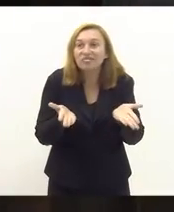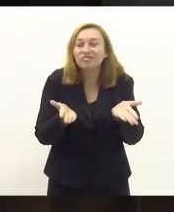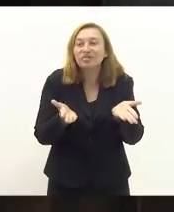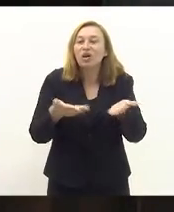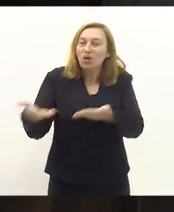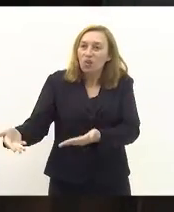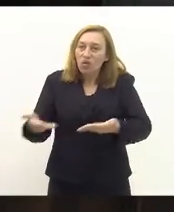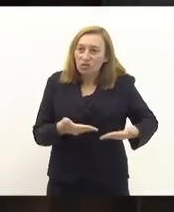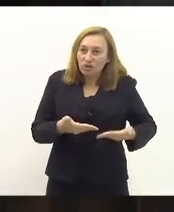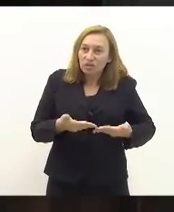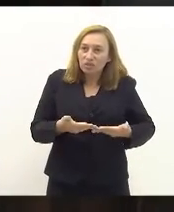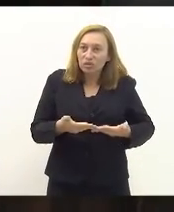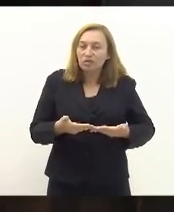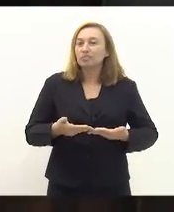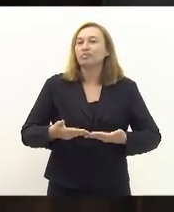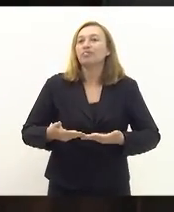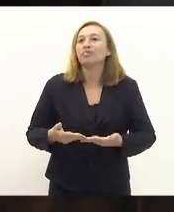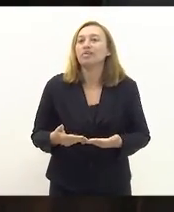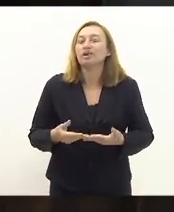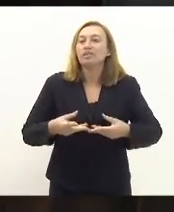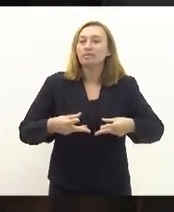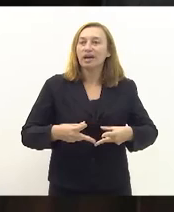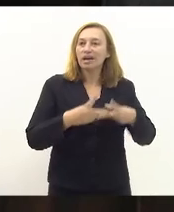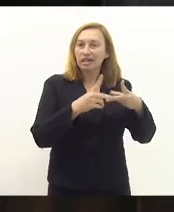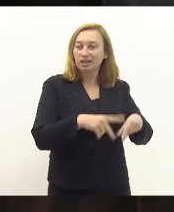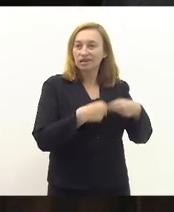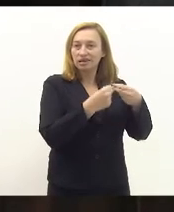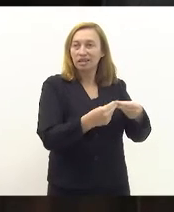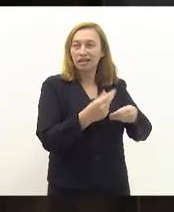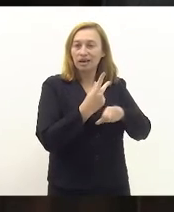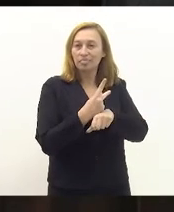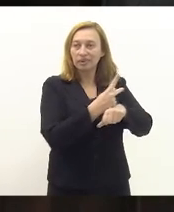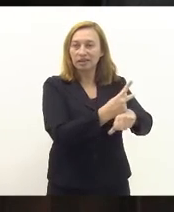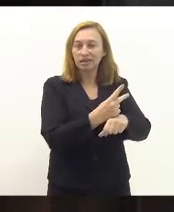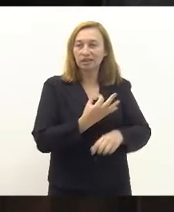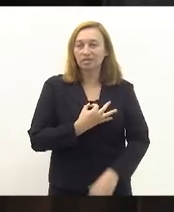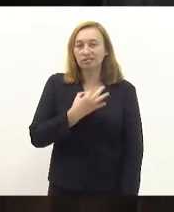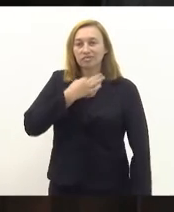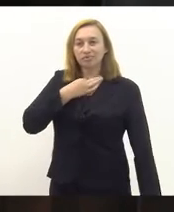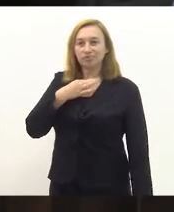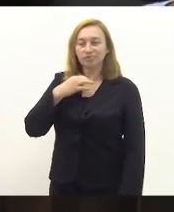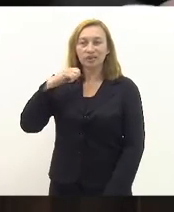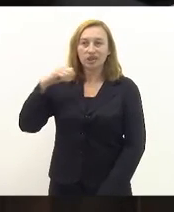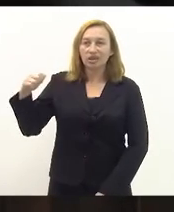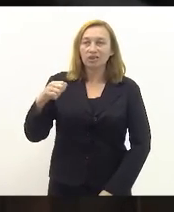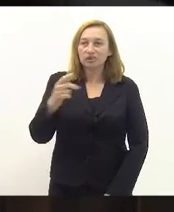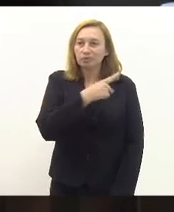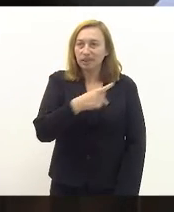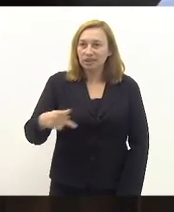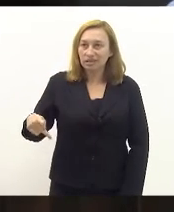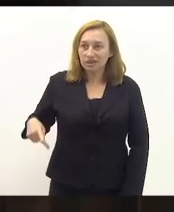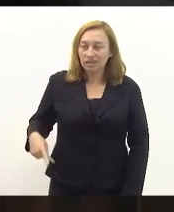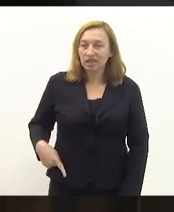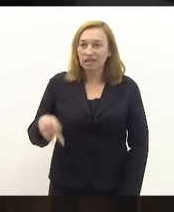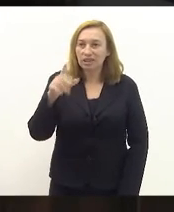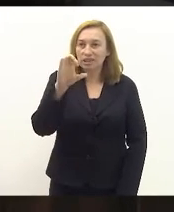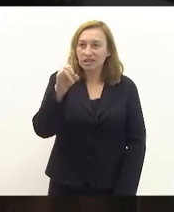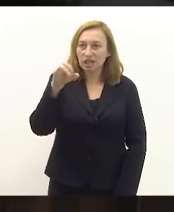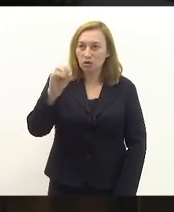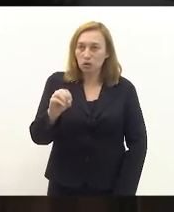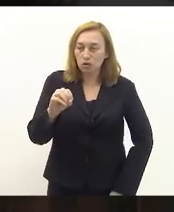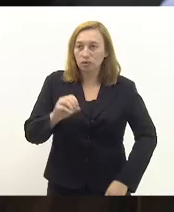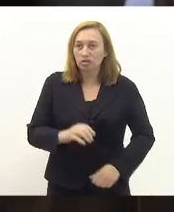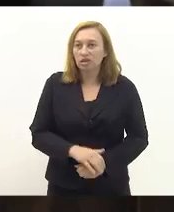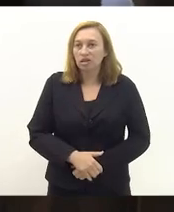ouvindo o cerimonial para entrega da medalha esse grande homenageado que é o nosso Presidente Celso do